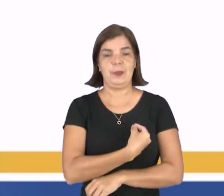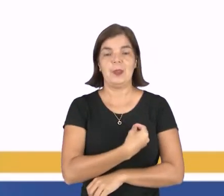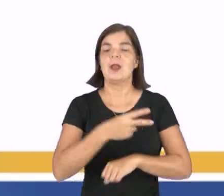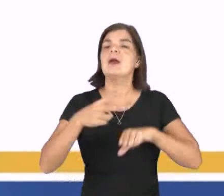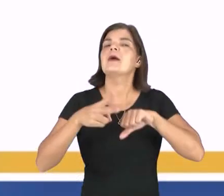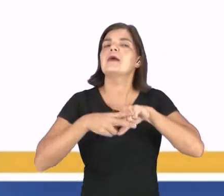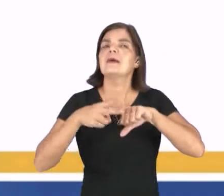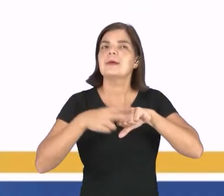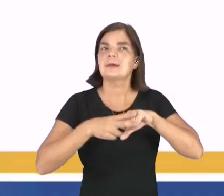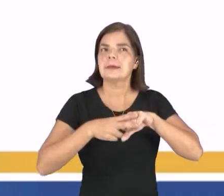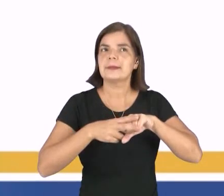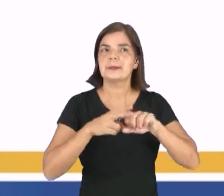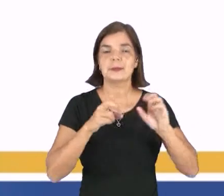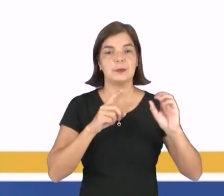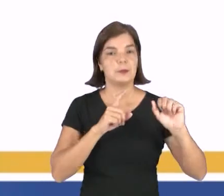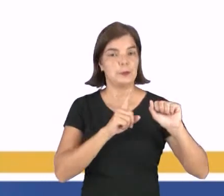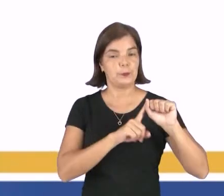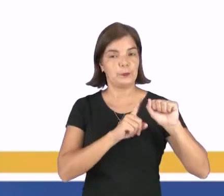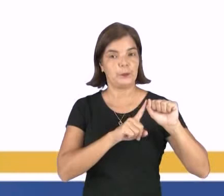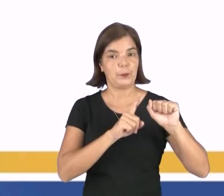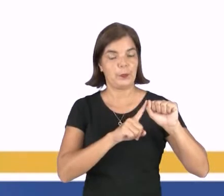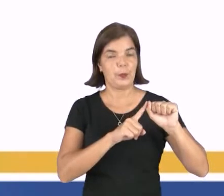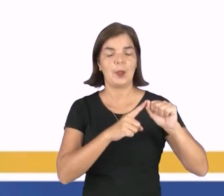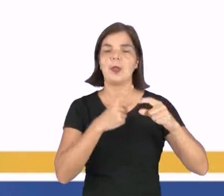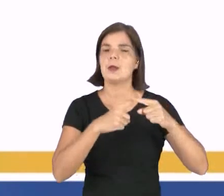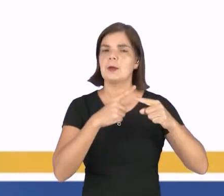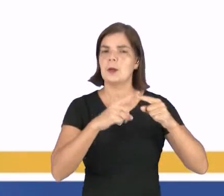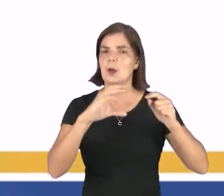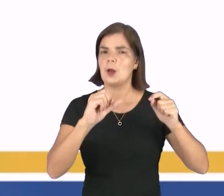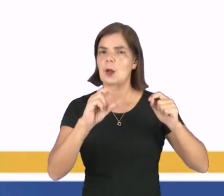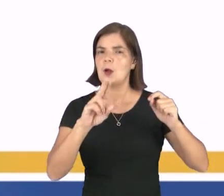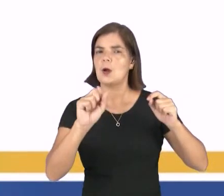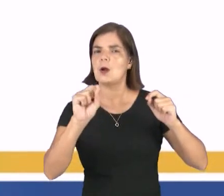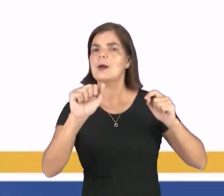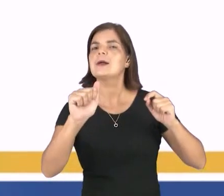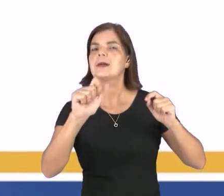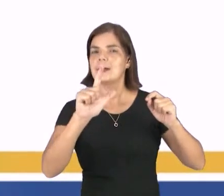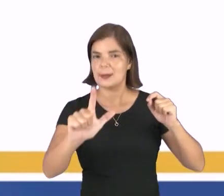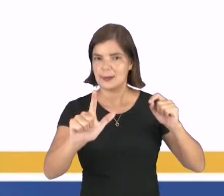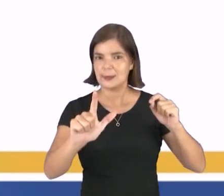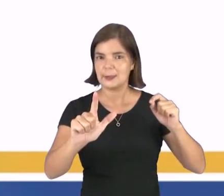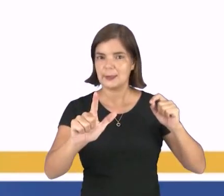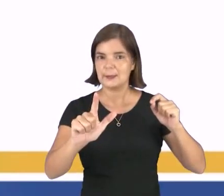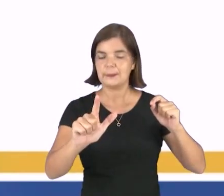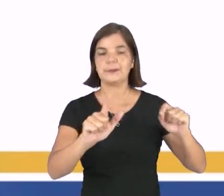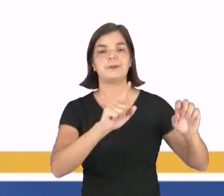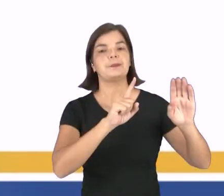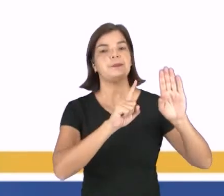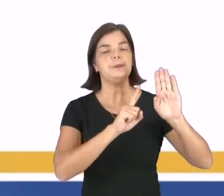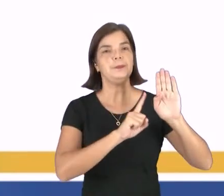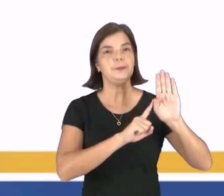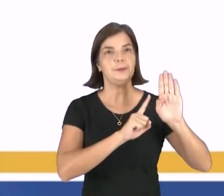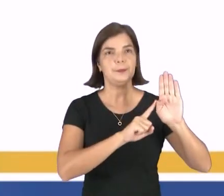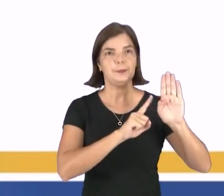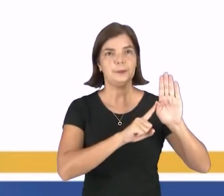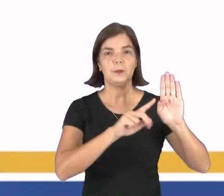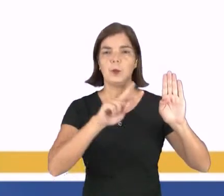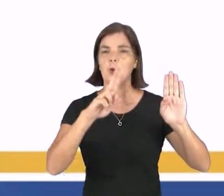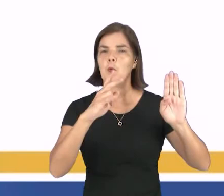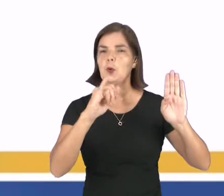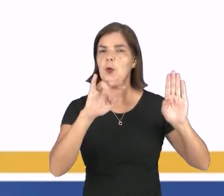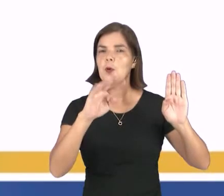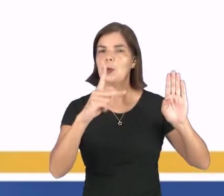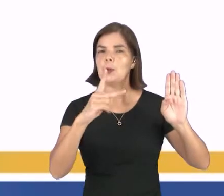é está no modo indicativo porque tá espremendo que que fato letra a um fato casual